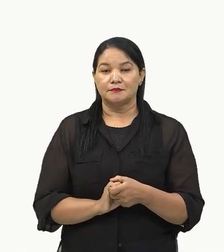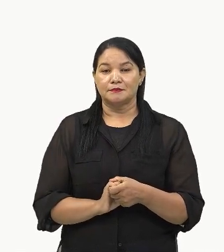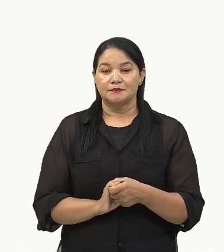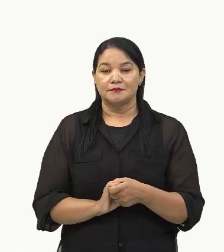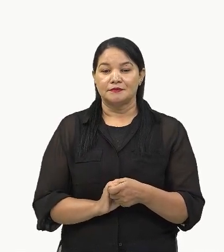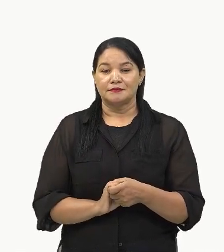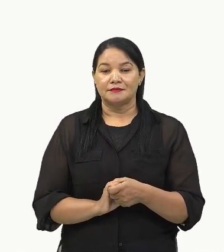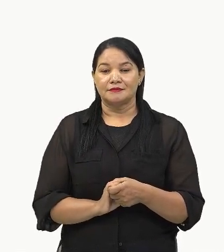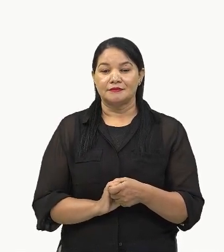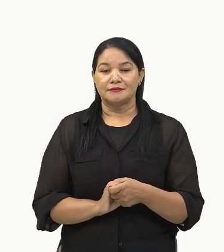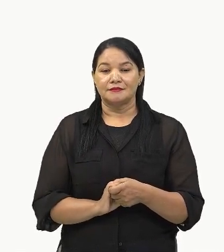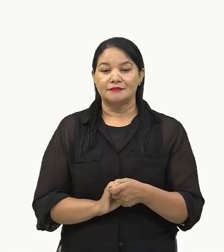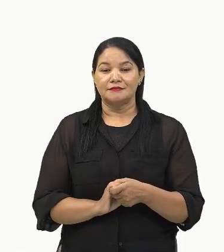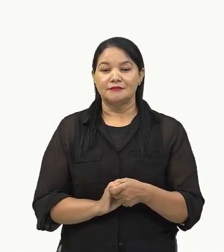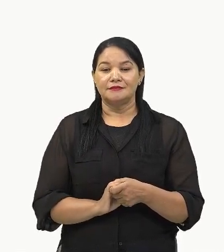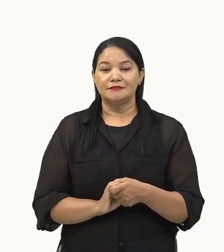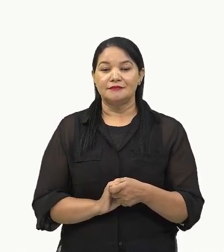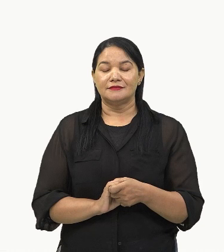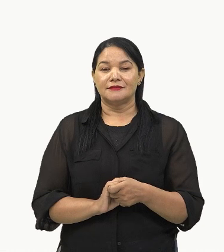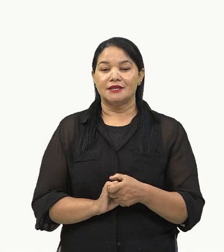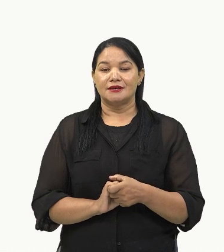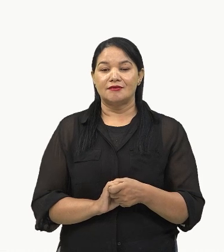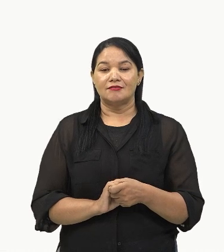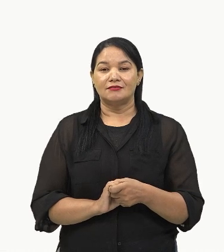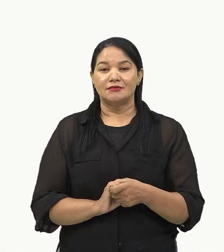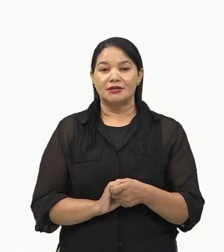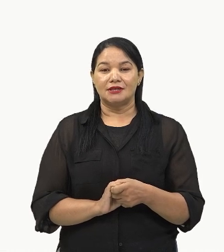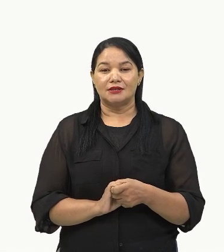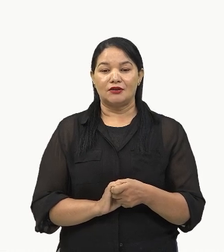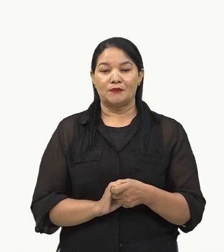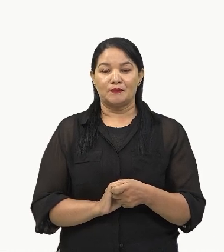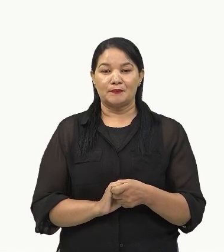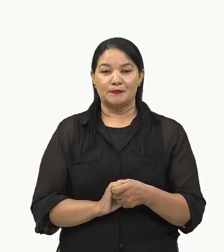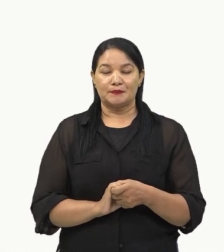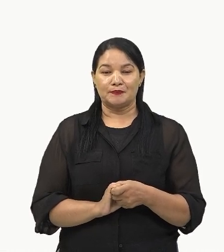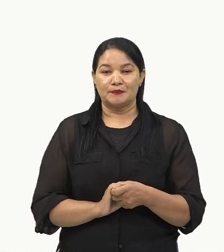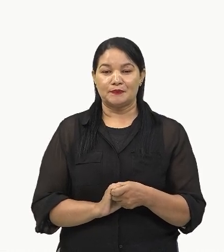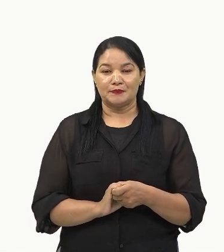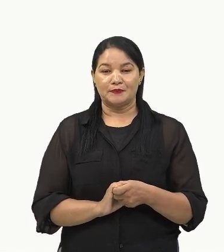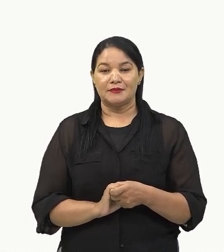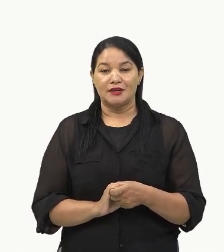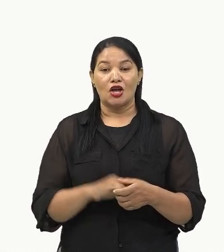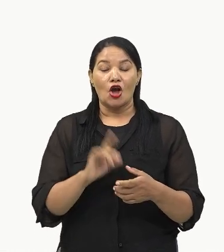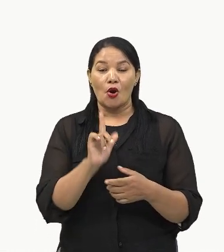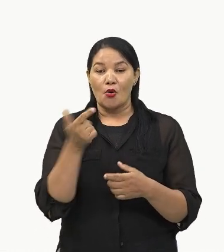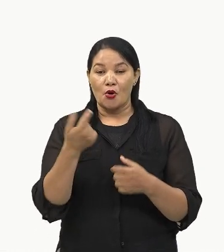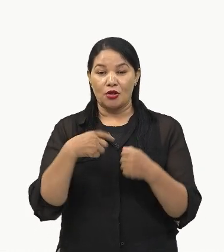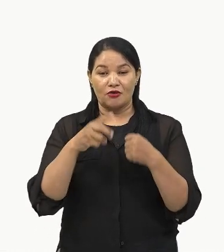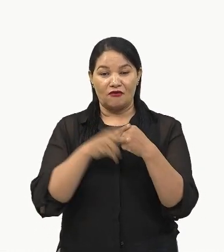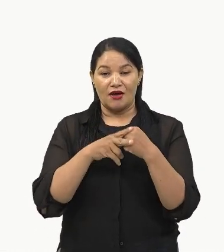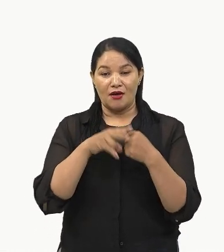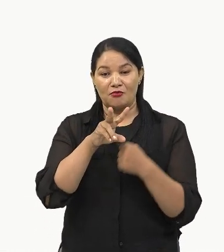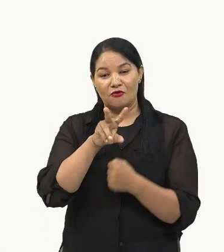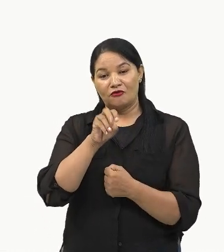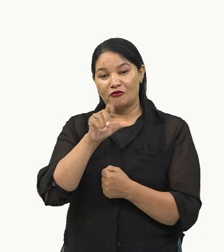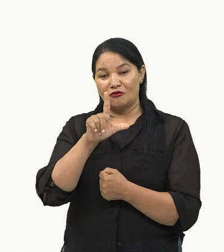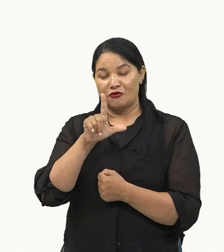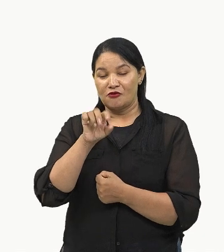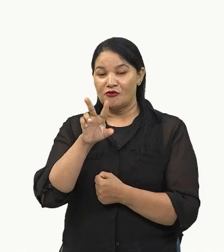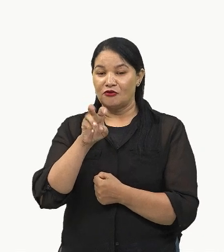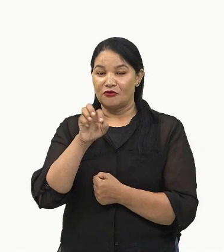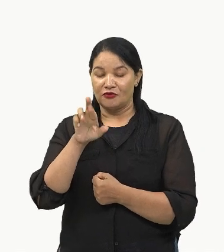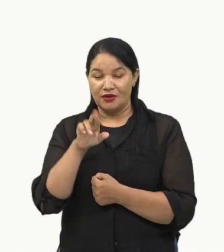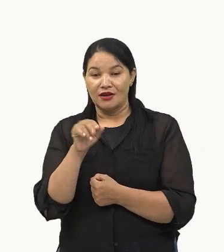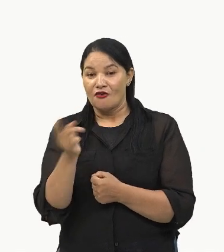muerto. Vosotros habéis muerto. Ellos han muerto. E o verbo volver, que é o verbo voltar. Qual é o